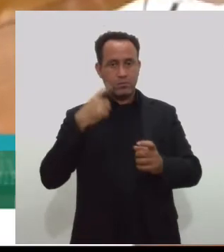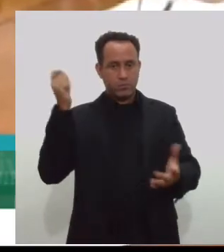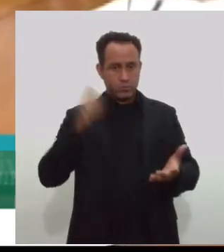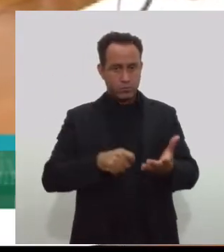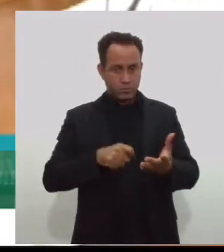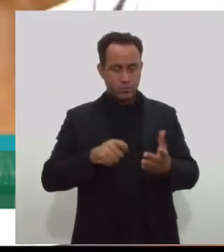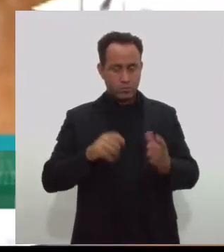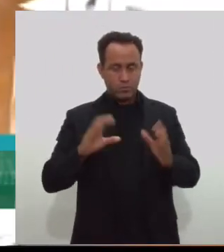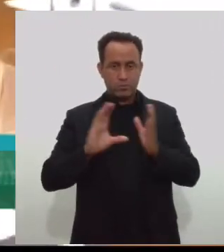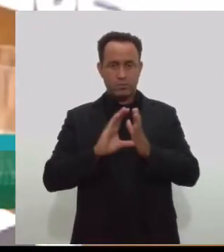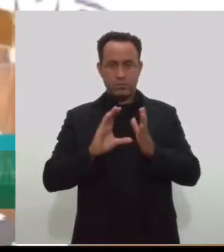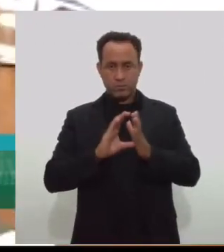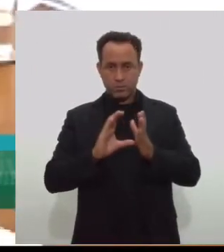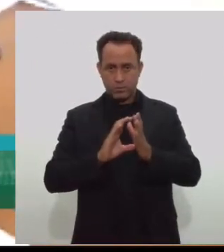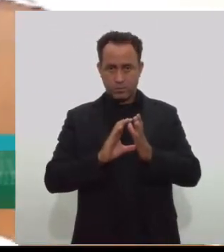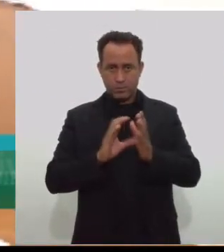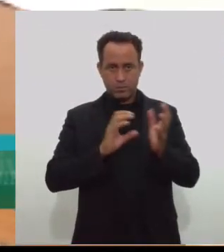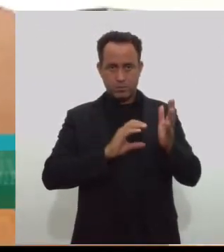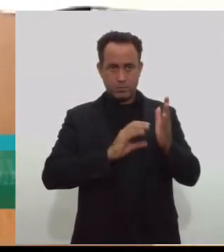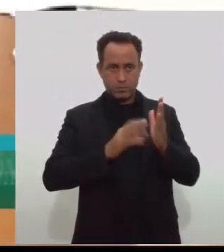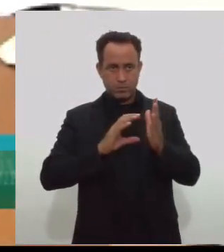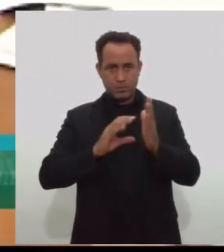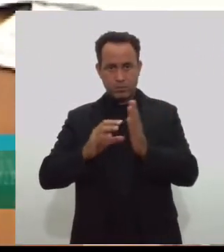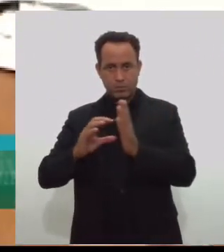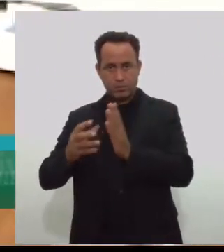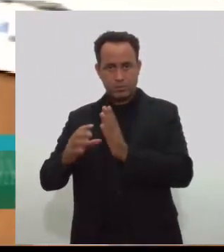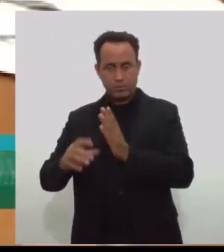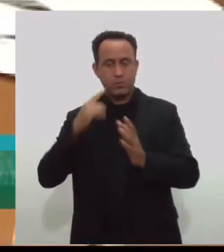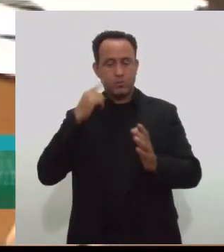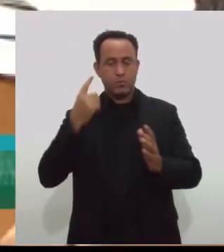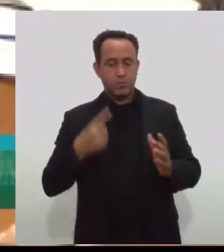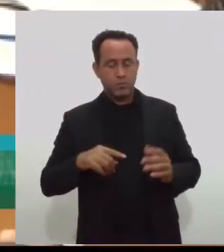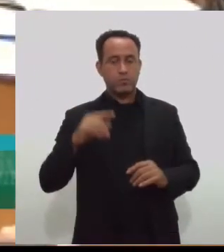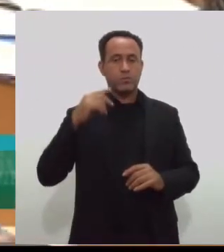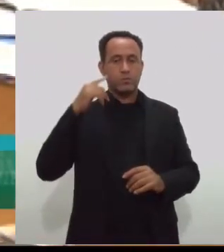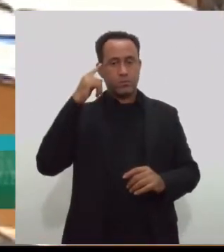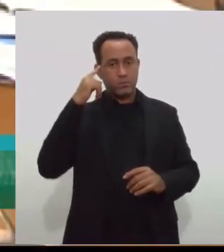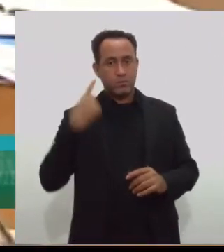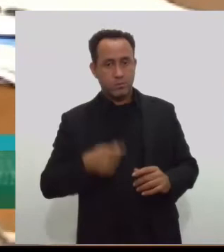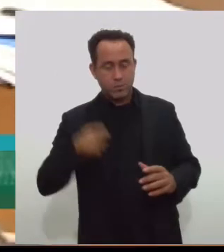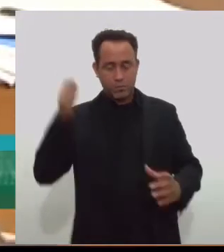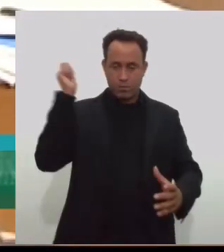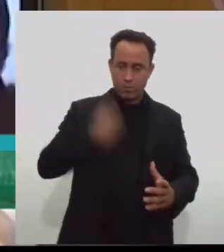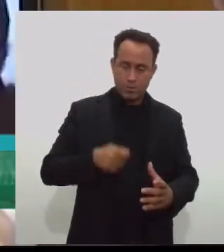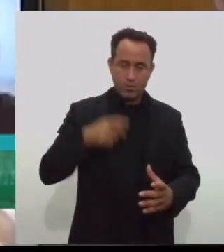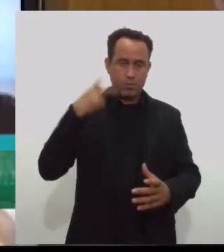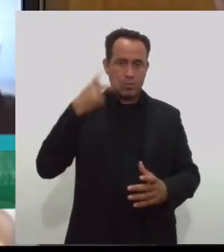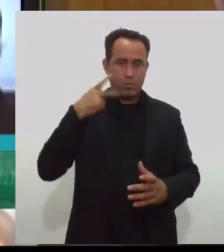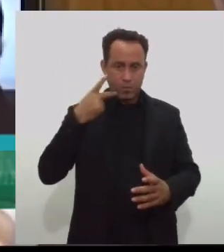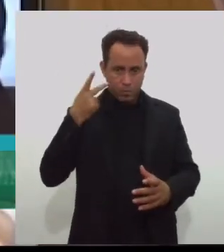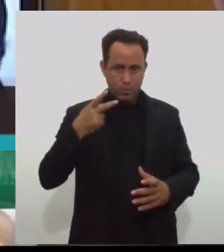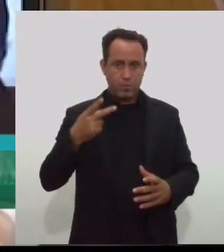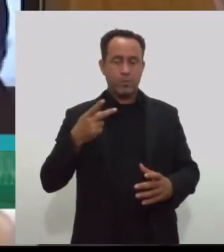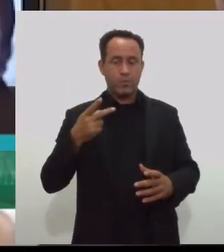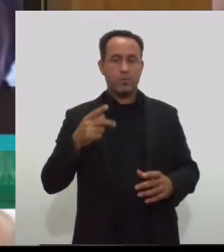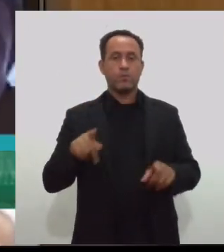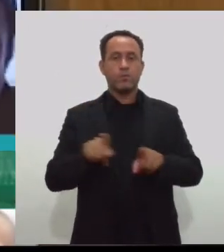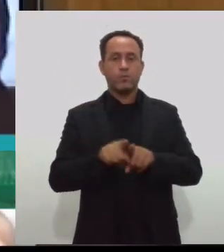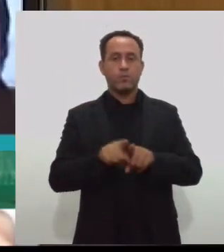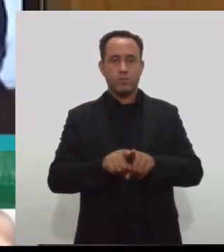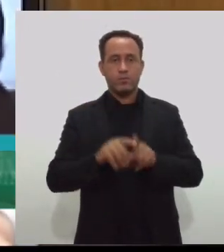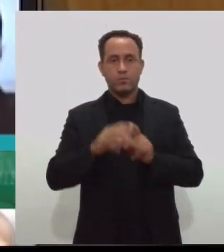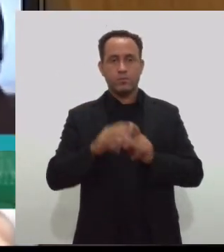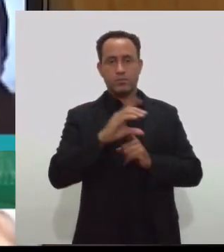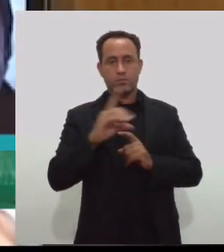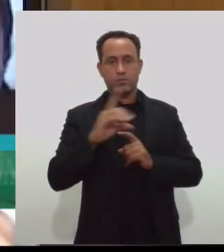a participação de parlamentares, juízes, advogados, procuradores e promotores, e que foi coordenada